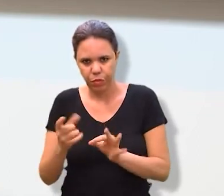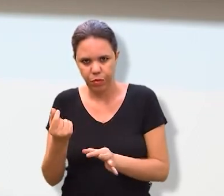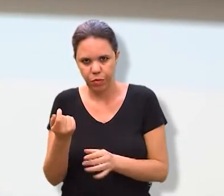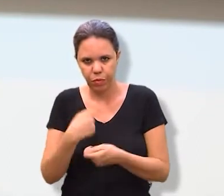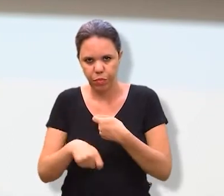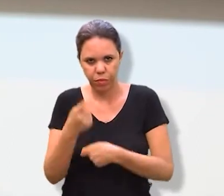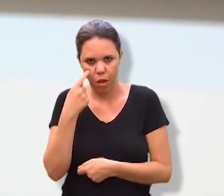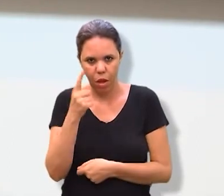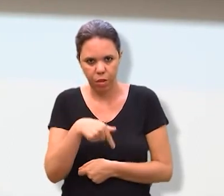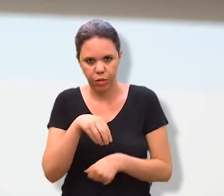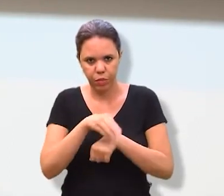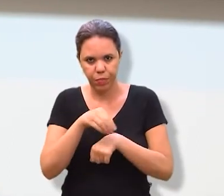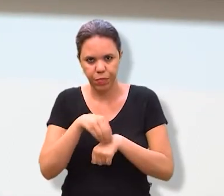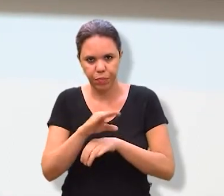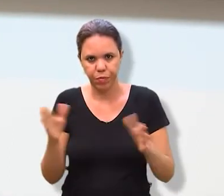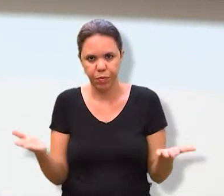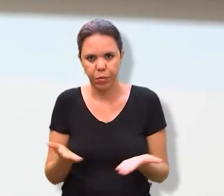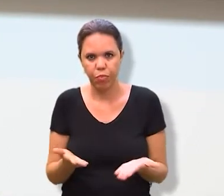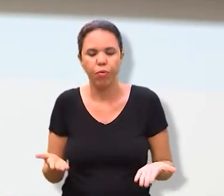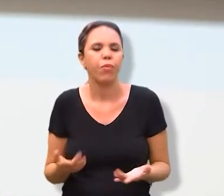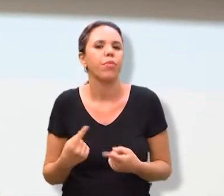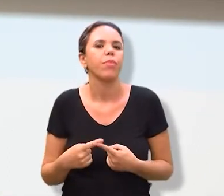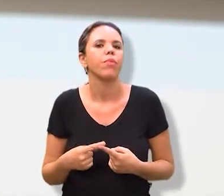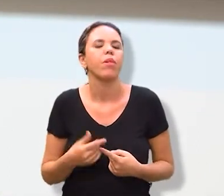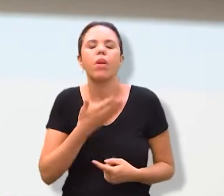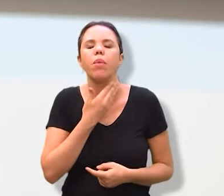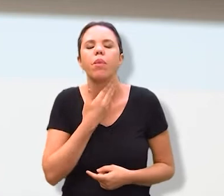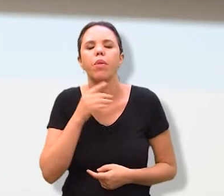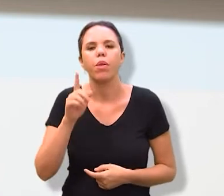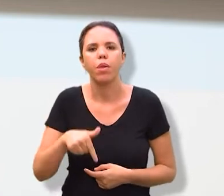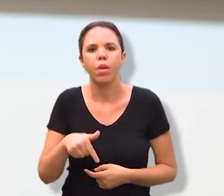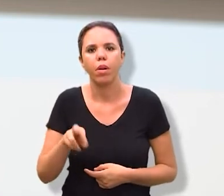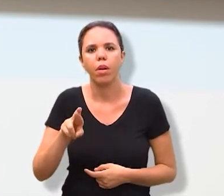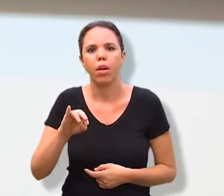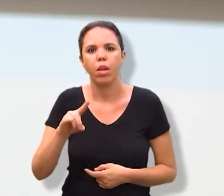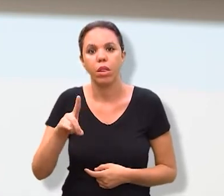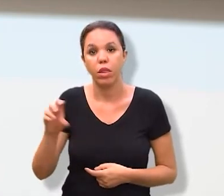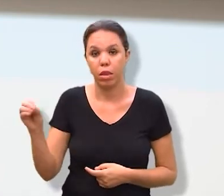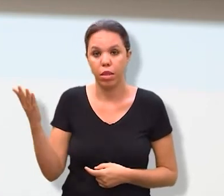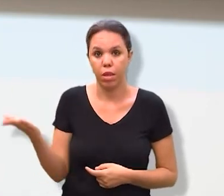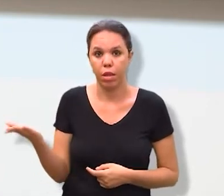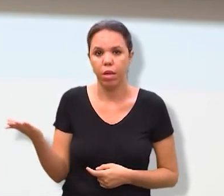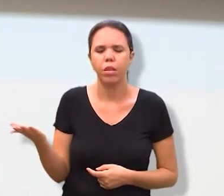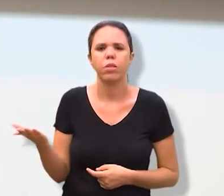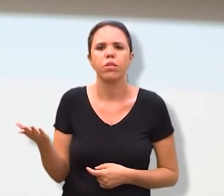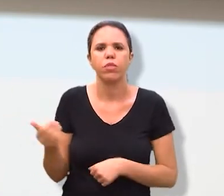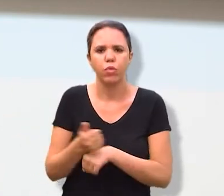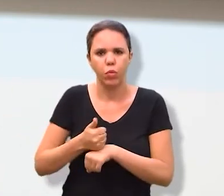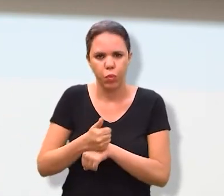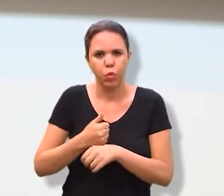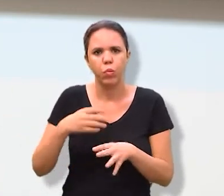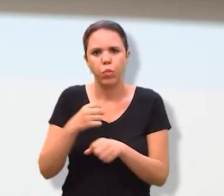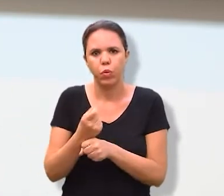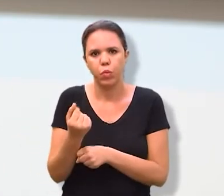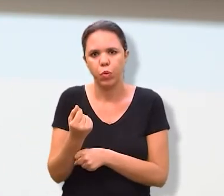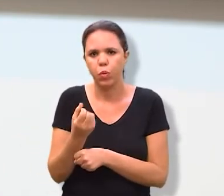a se planejar? Então, olha só a dica de hoje, porque o nosso bate-papo é com o Rinaldo Fusco, ele que é